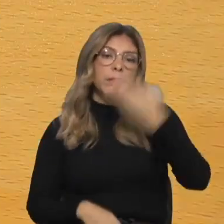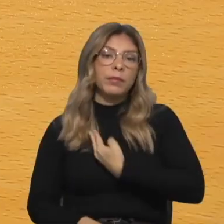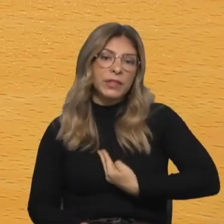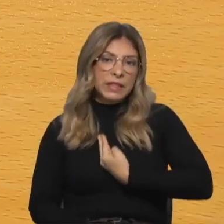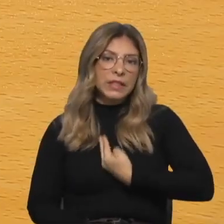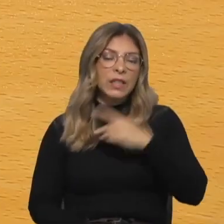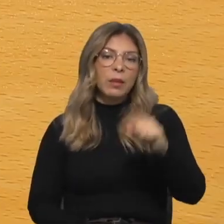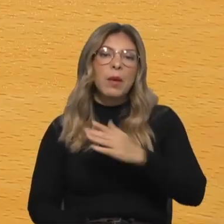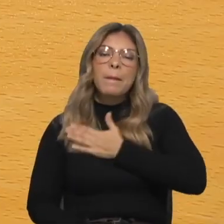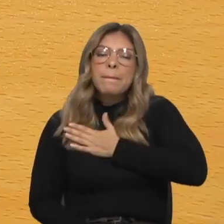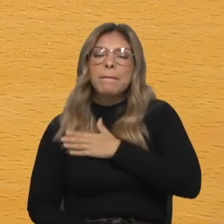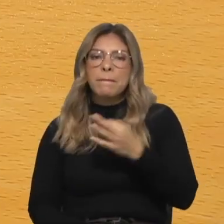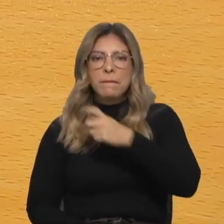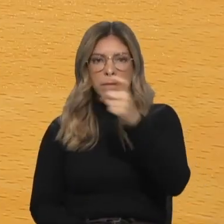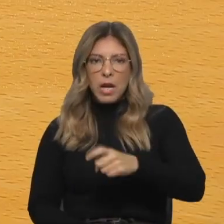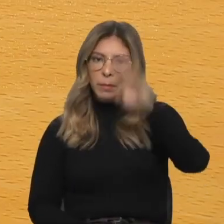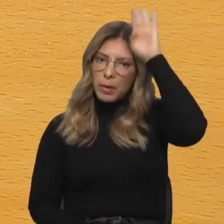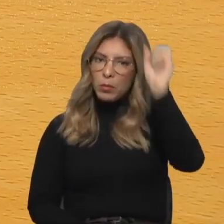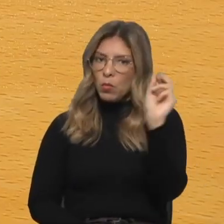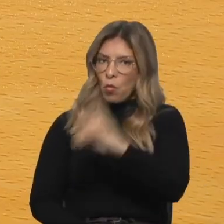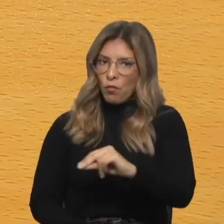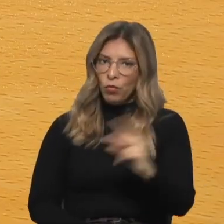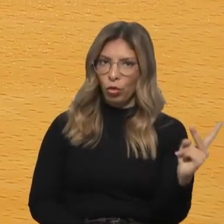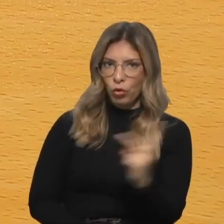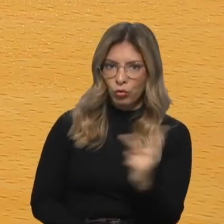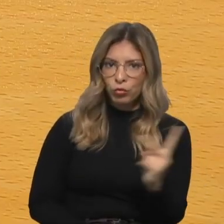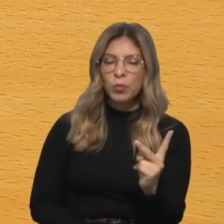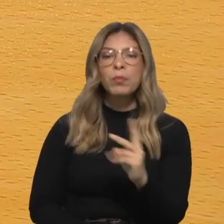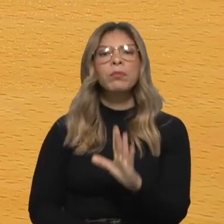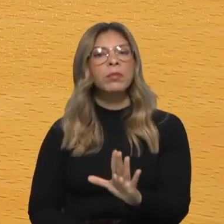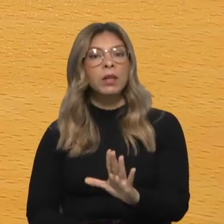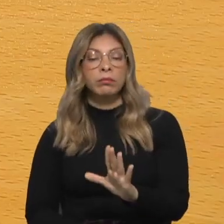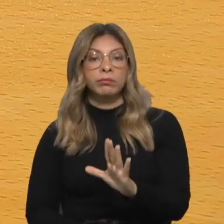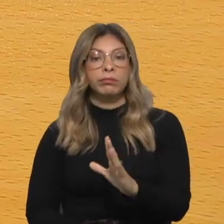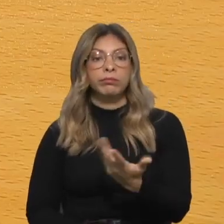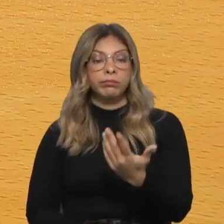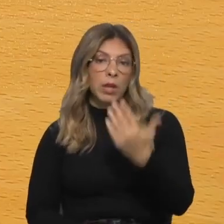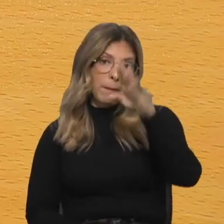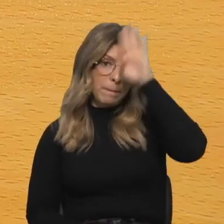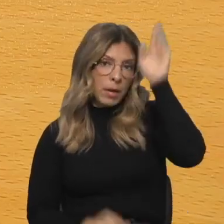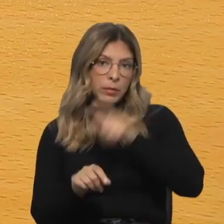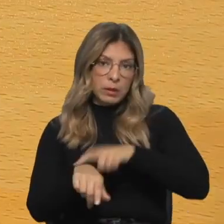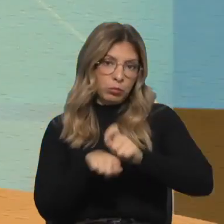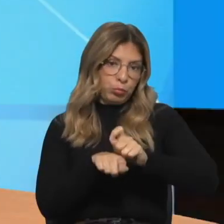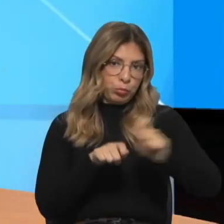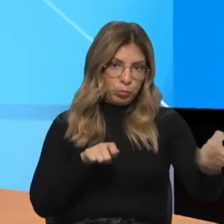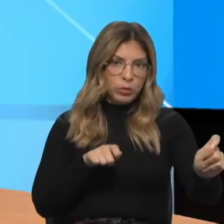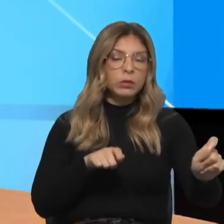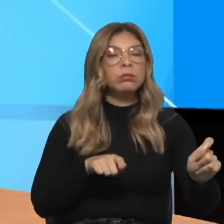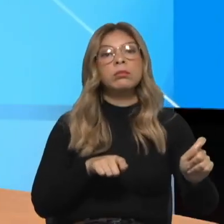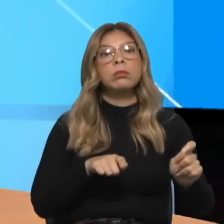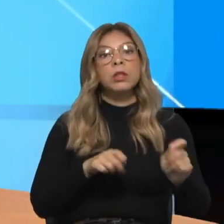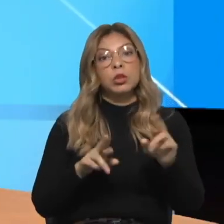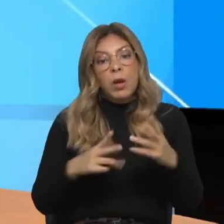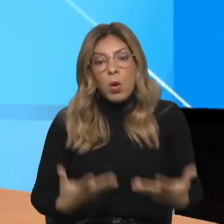da paz de Leão. Neste entre pontificados e na expectativa também daquilo que será o pontificado